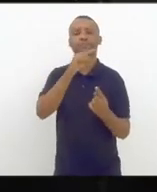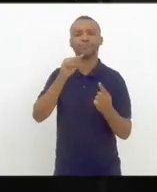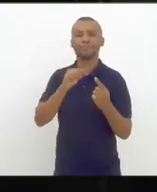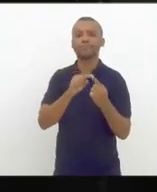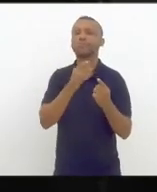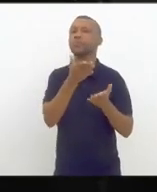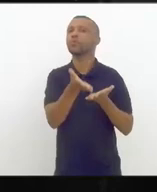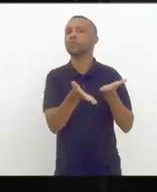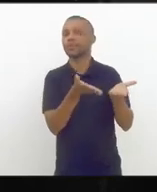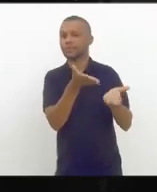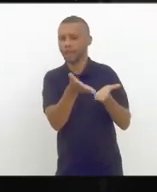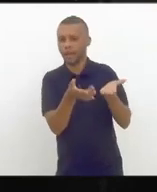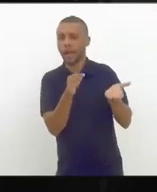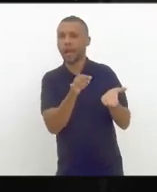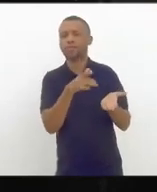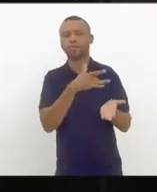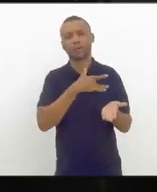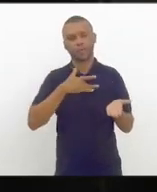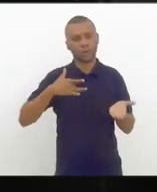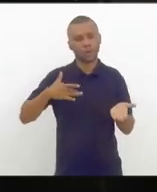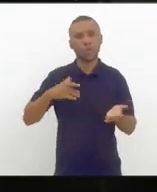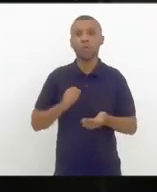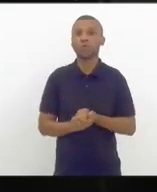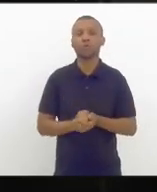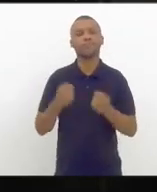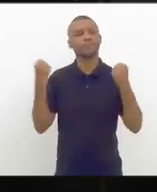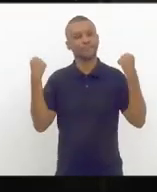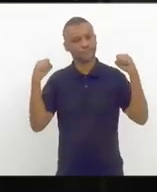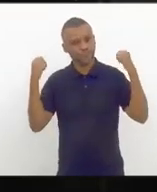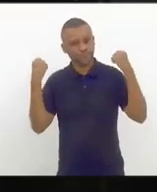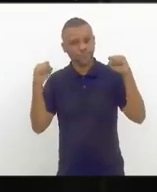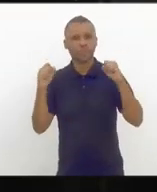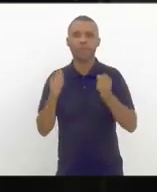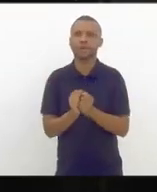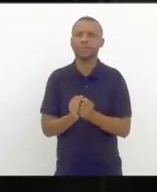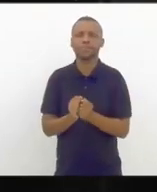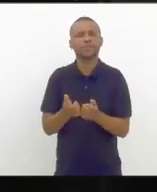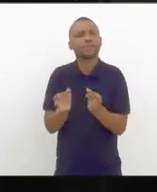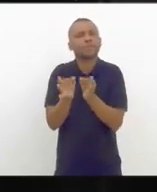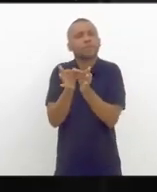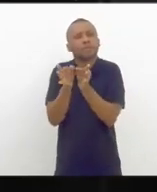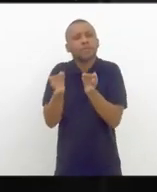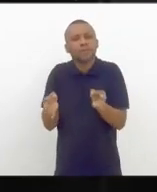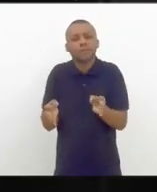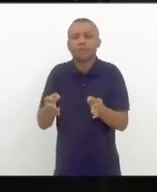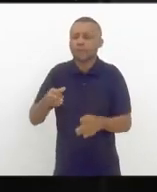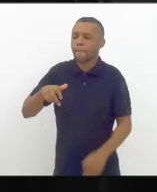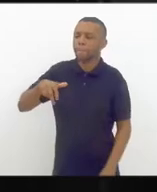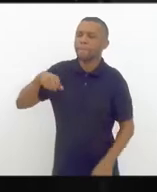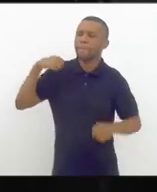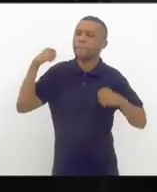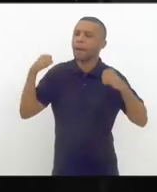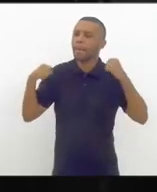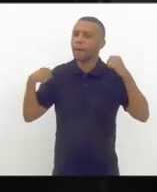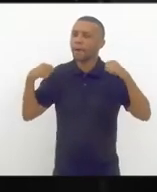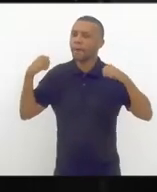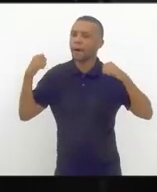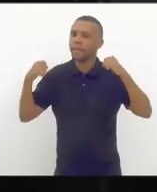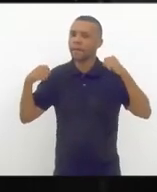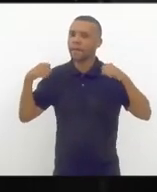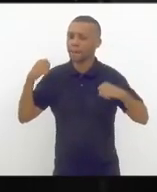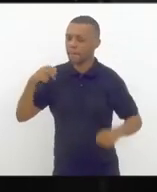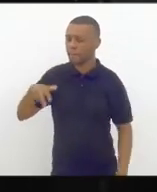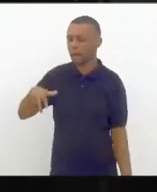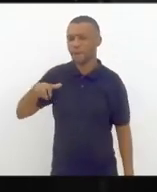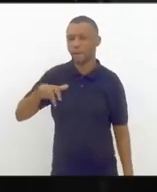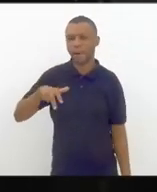cuidado do Cuidado Com a saúde uma atividade física ainda que seja uma pequena caminhada o que eu digo uma pequena 40 minutos de caminhada